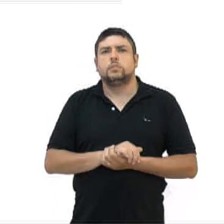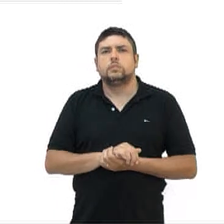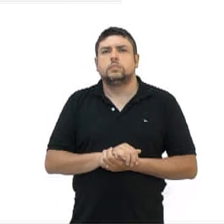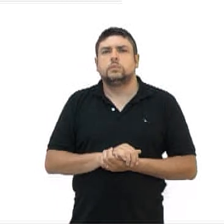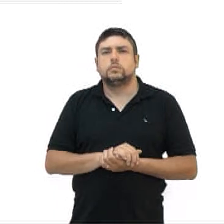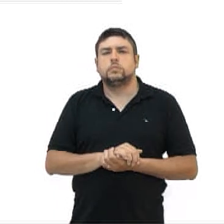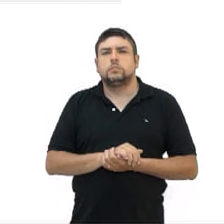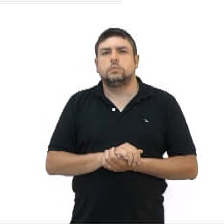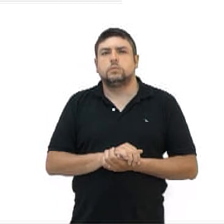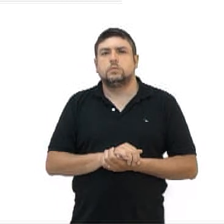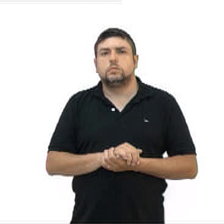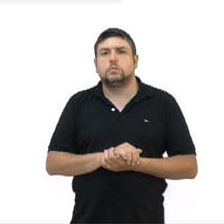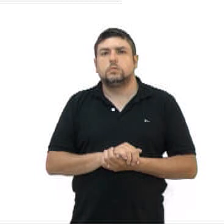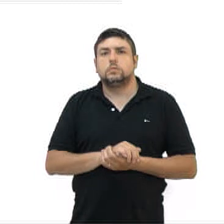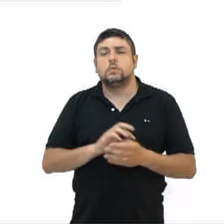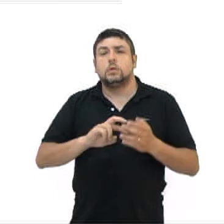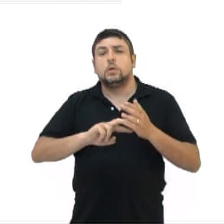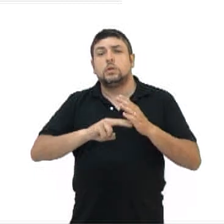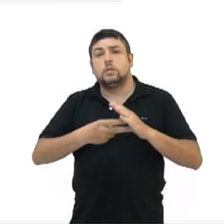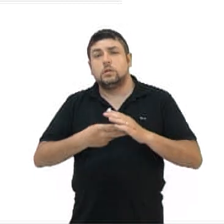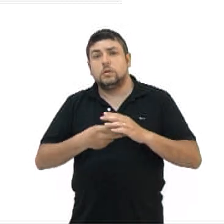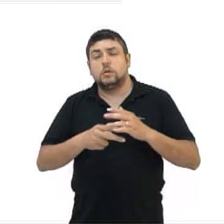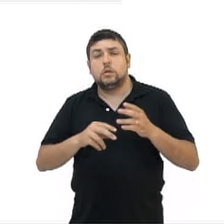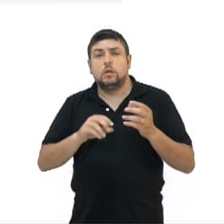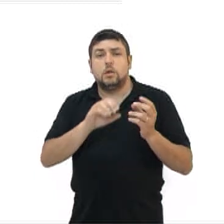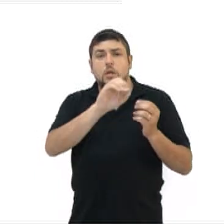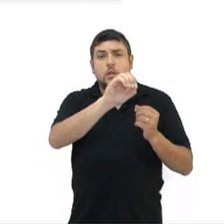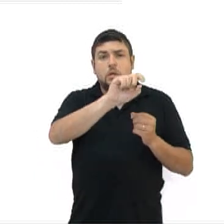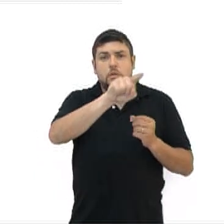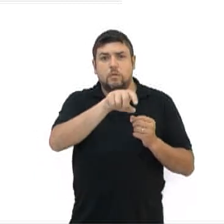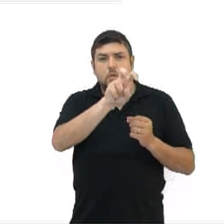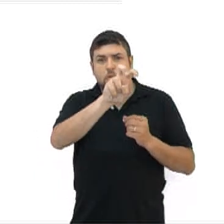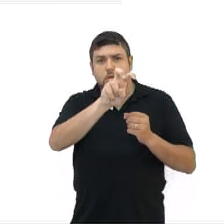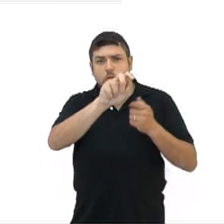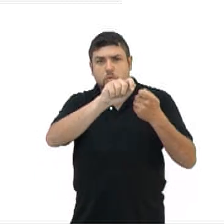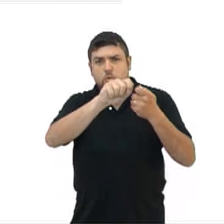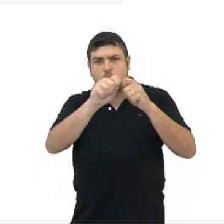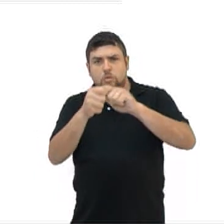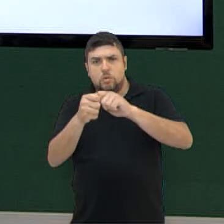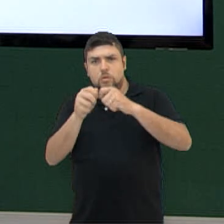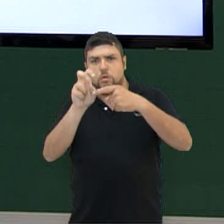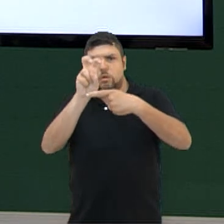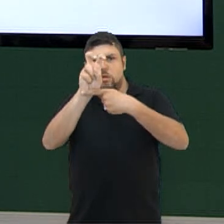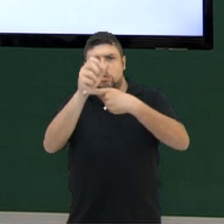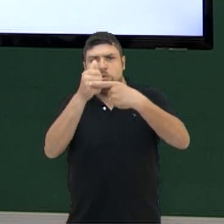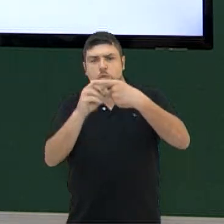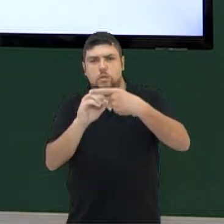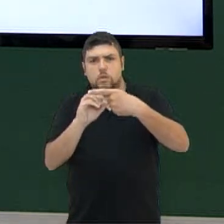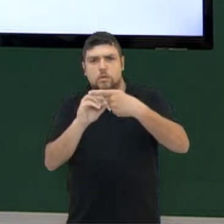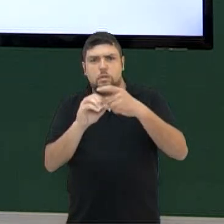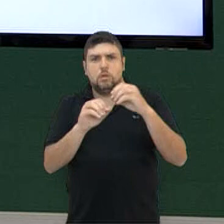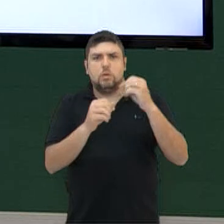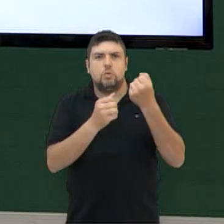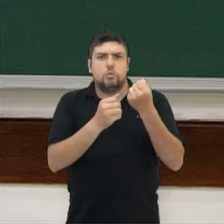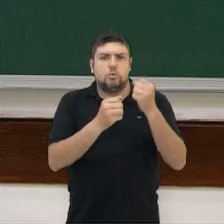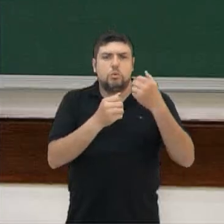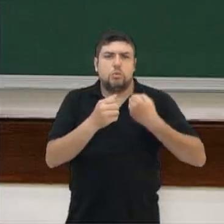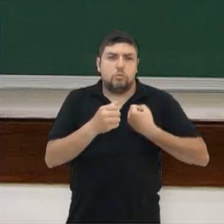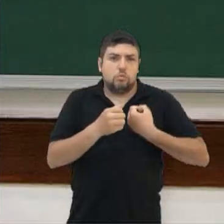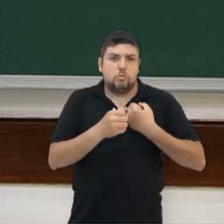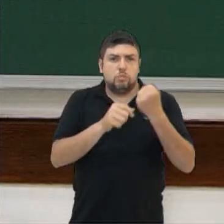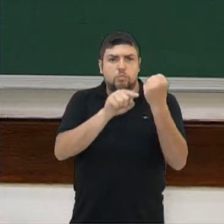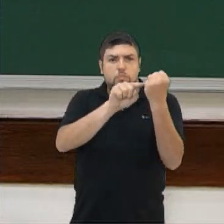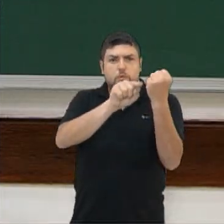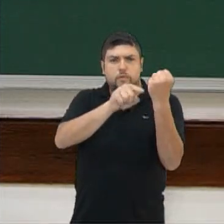0,5 é a mesma coisa que 5 décimos, certo? Então a gente pega o decimal e transforma em fração. 0,5 é